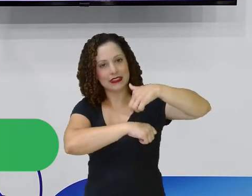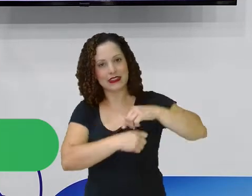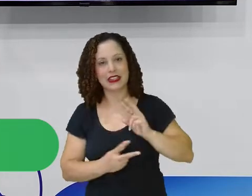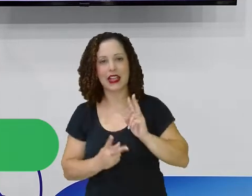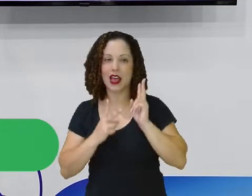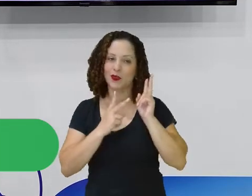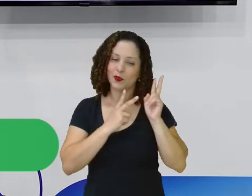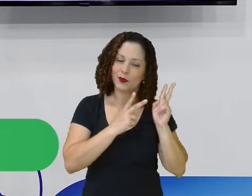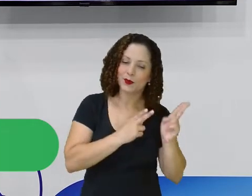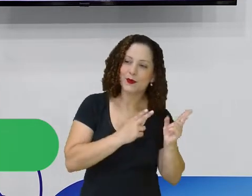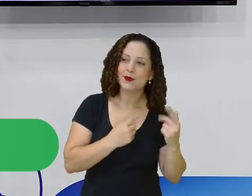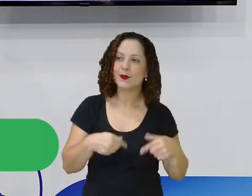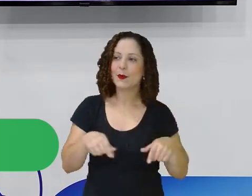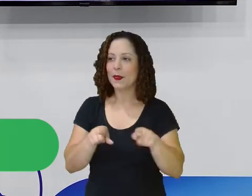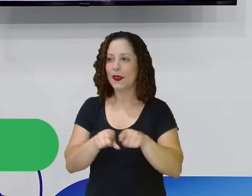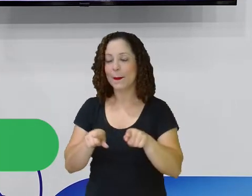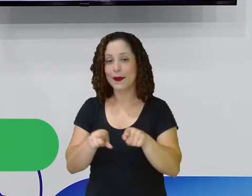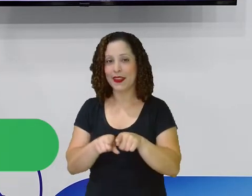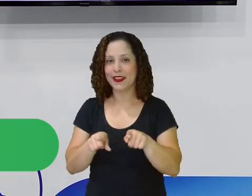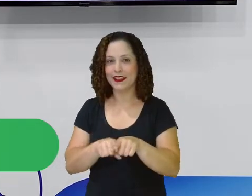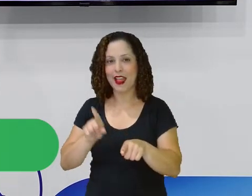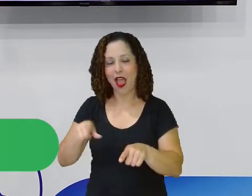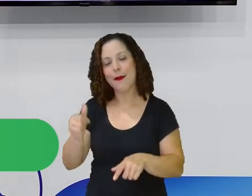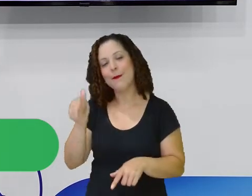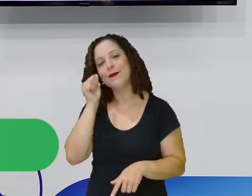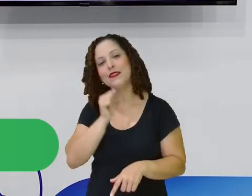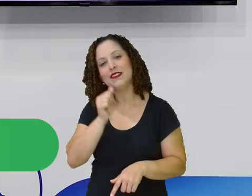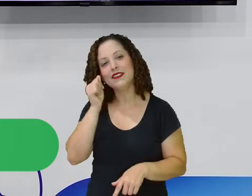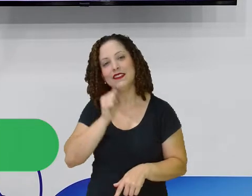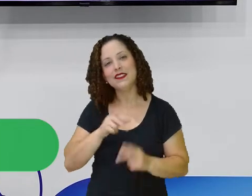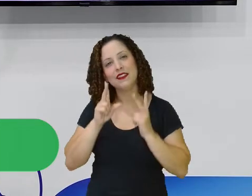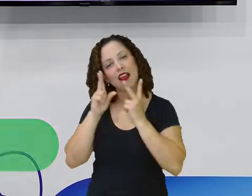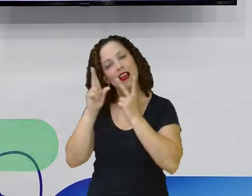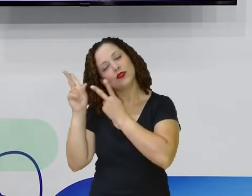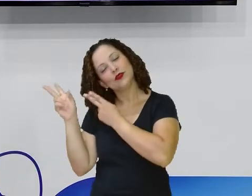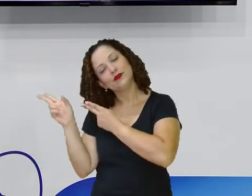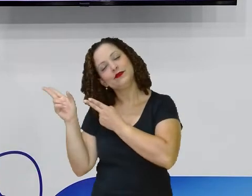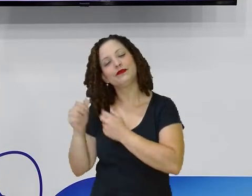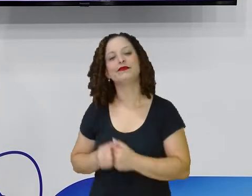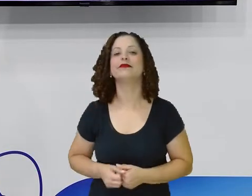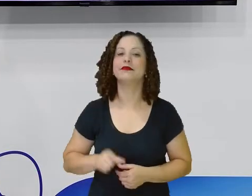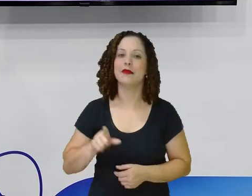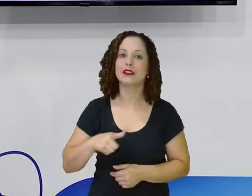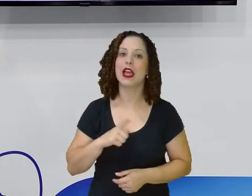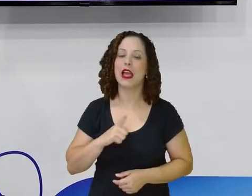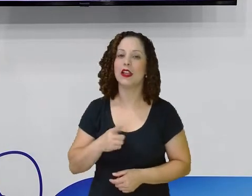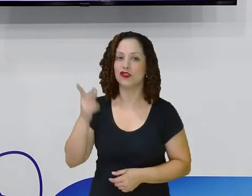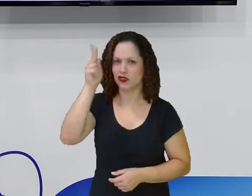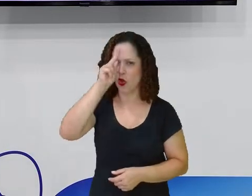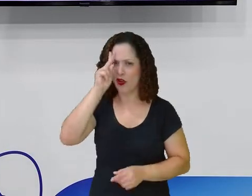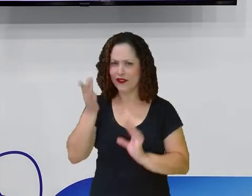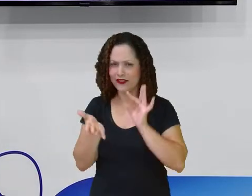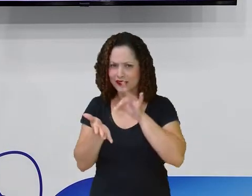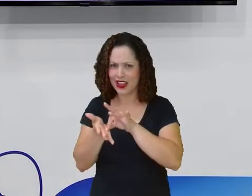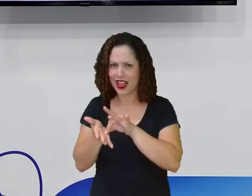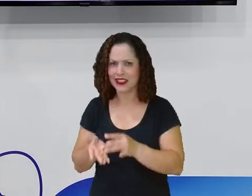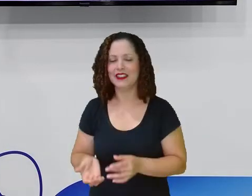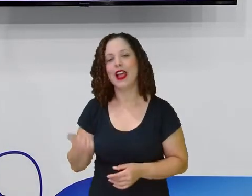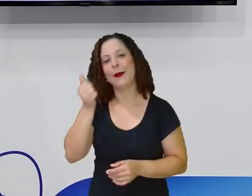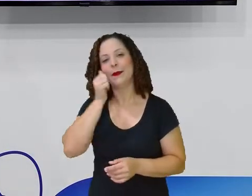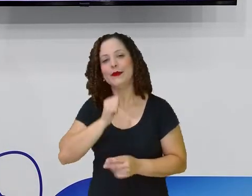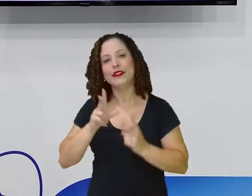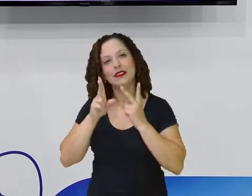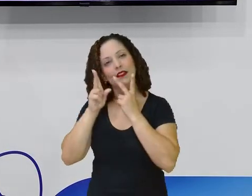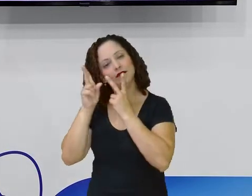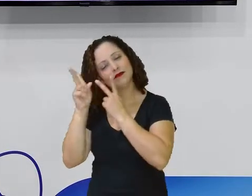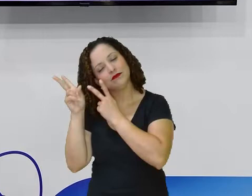Bela Adormecida. É um conto tradicional, que é o caso da Bela Adormecida, inclusive vocês